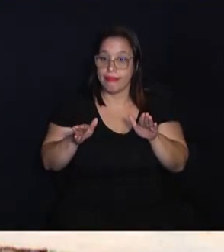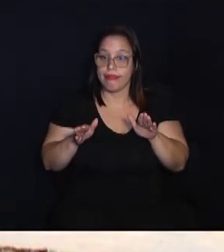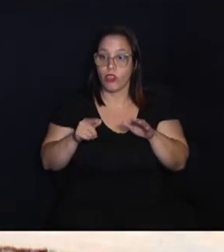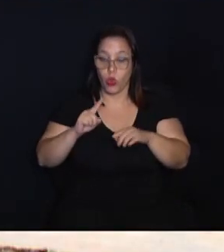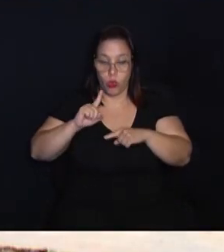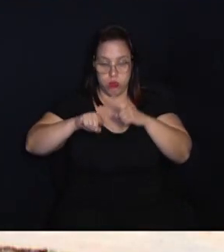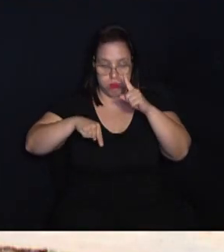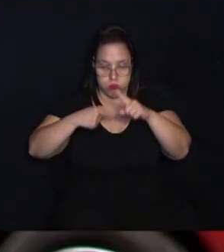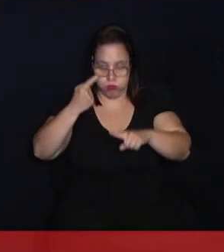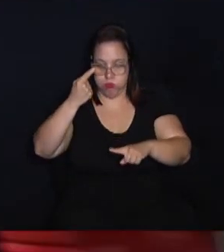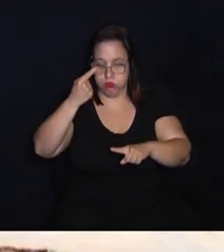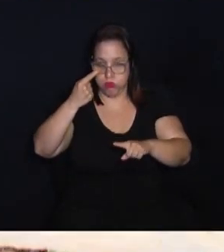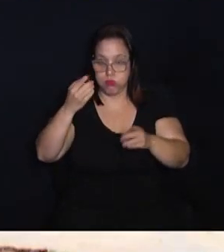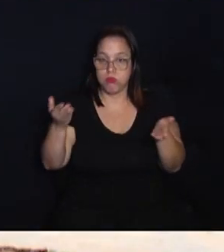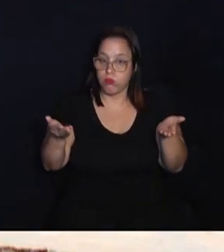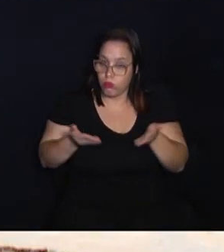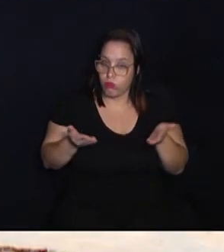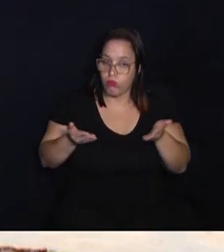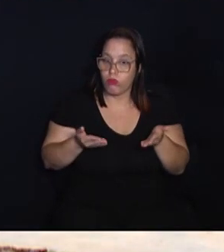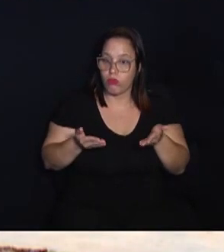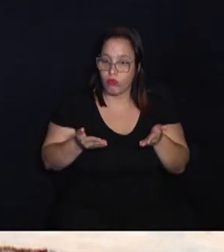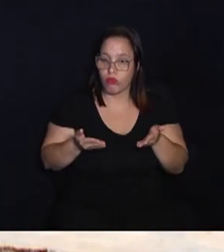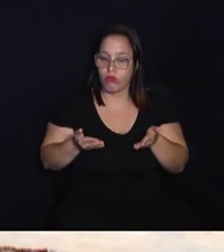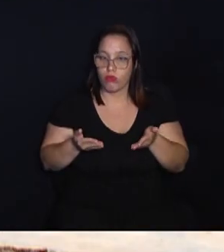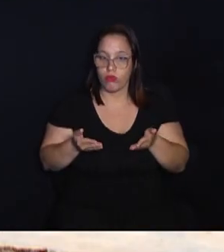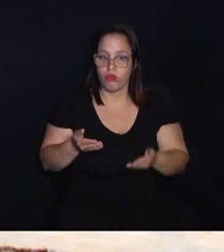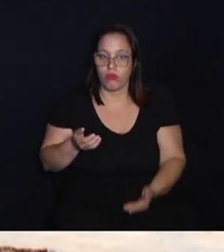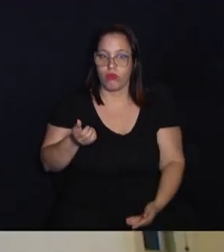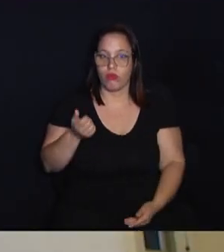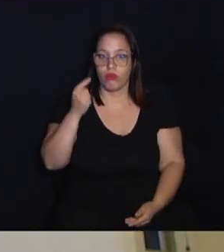subiu. Atualmente, a cidade conta com